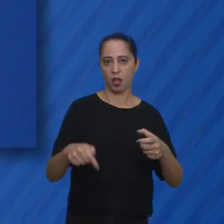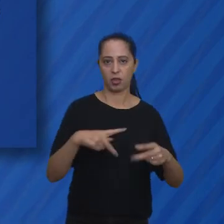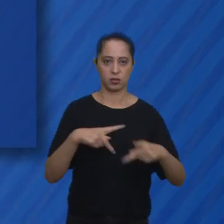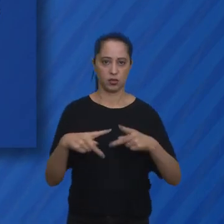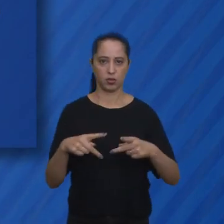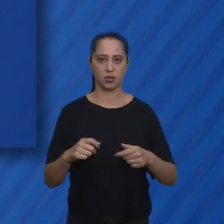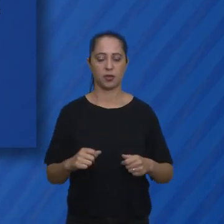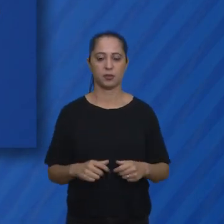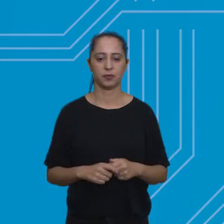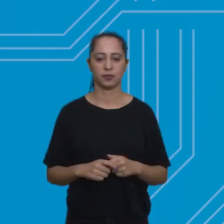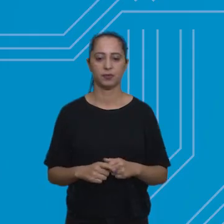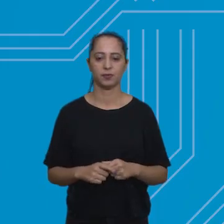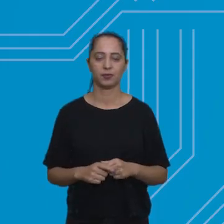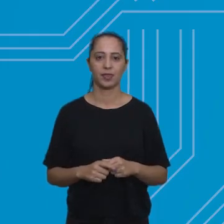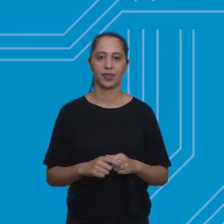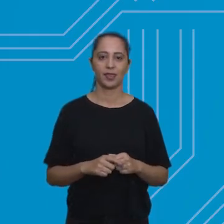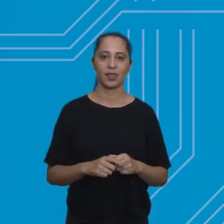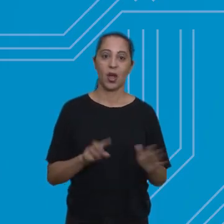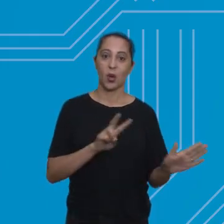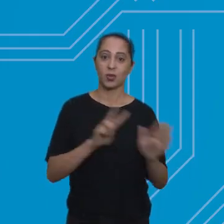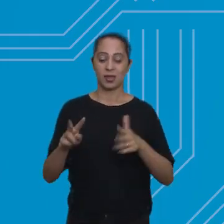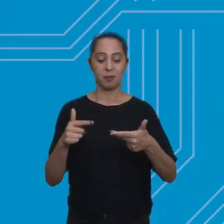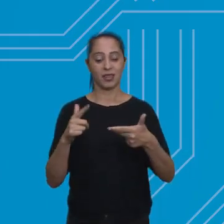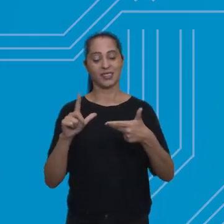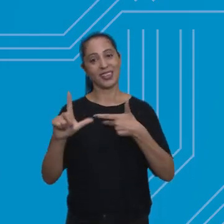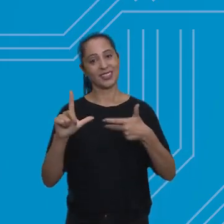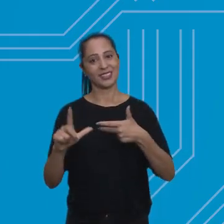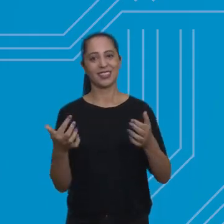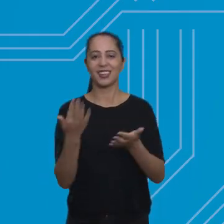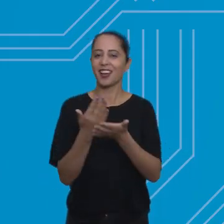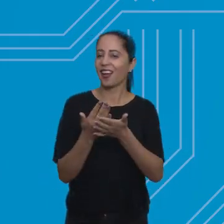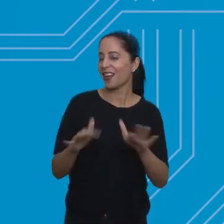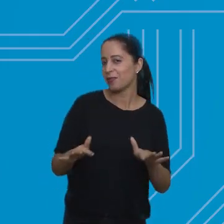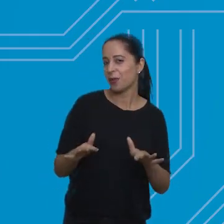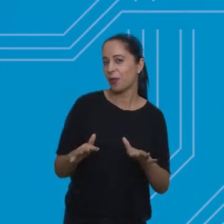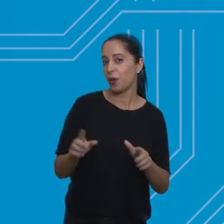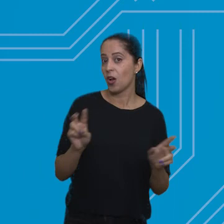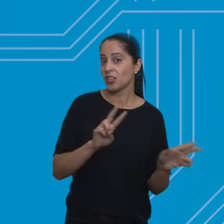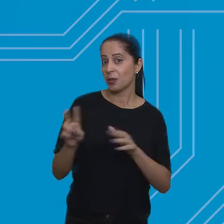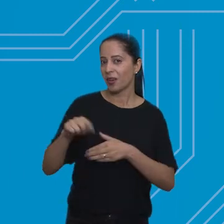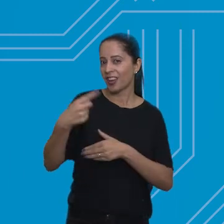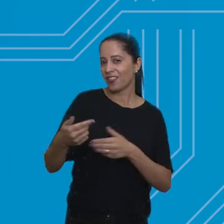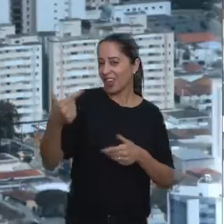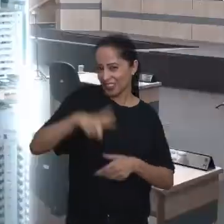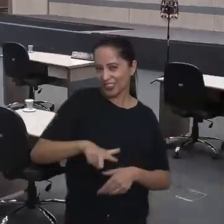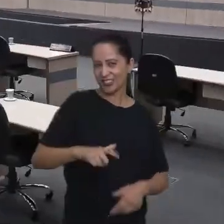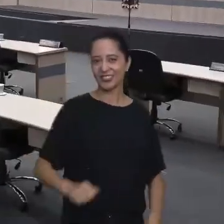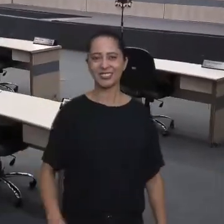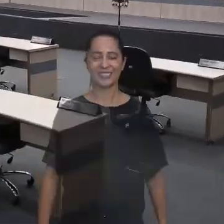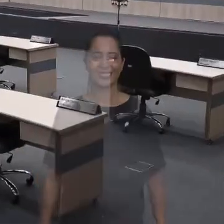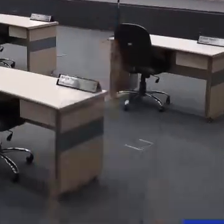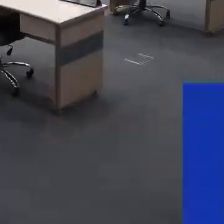José dos Campos. E o Semana Legislativa termina aqui. A gente se vê na semana que vem. Até lá!